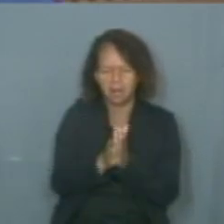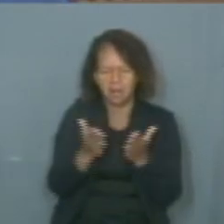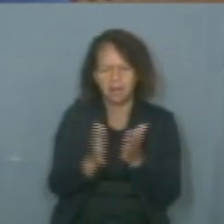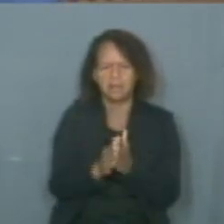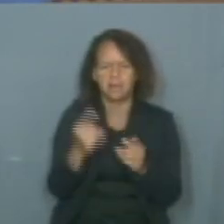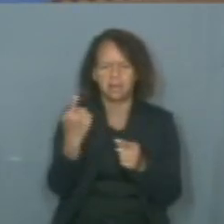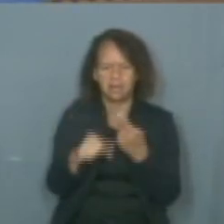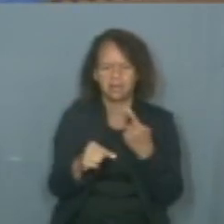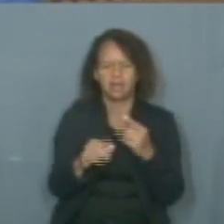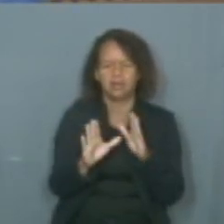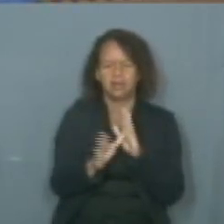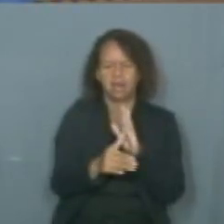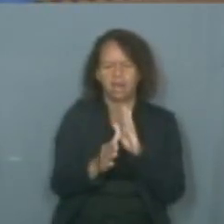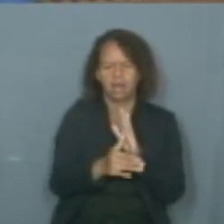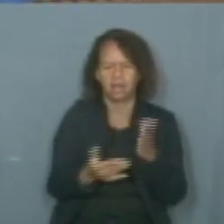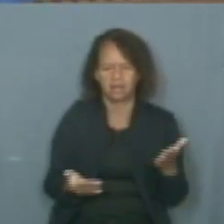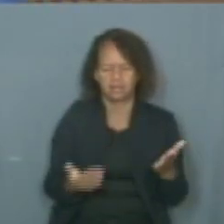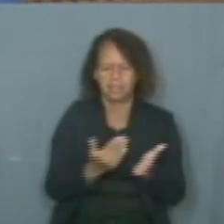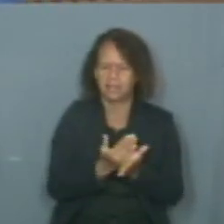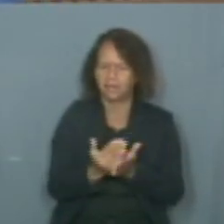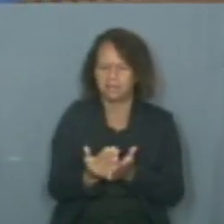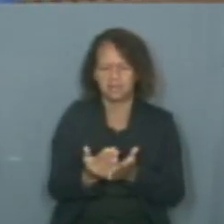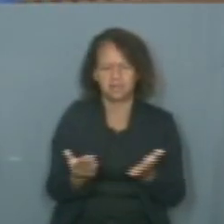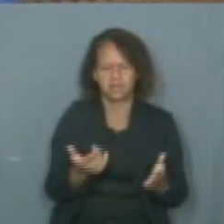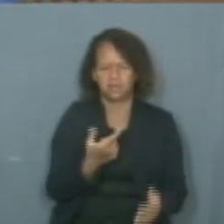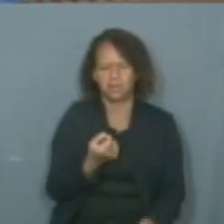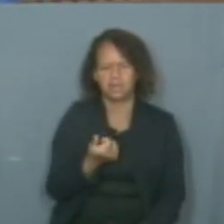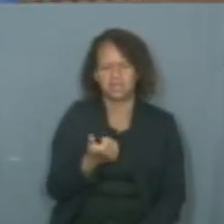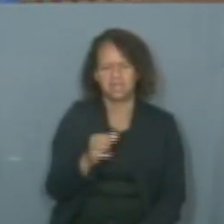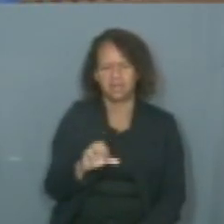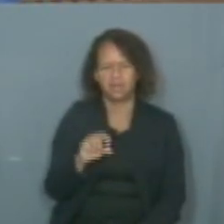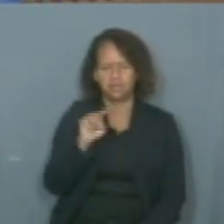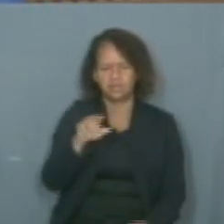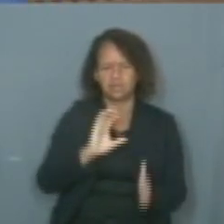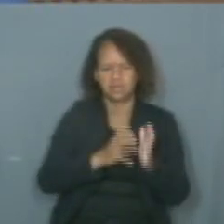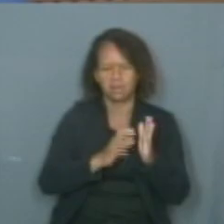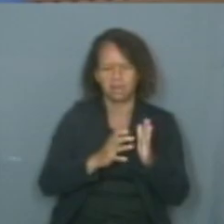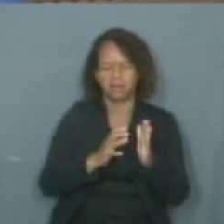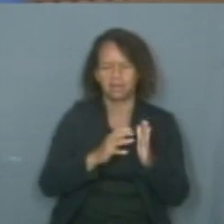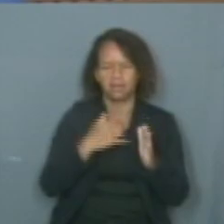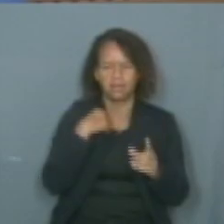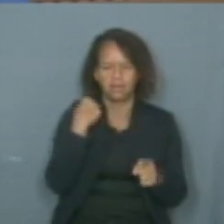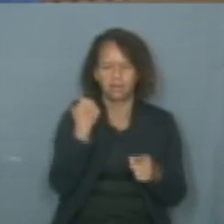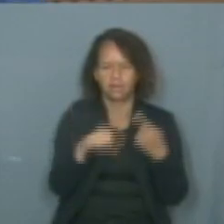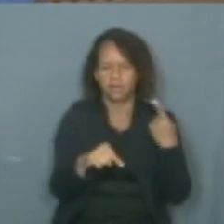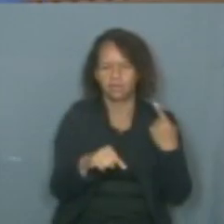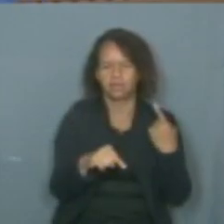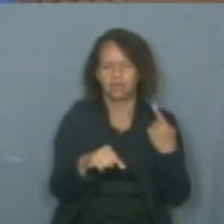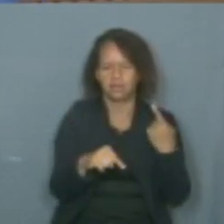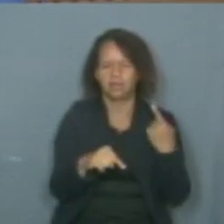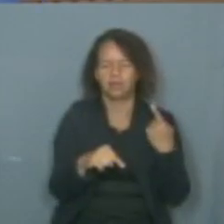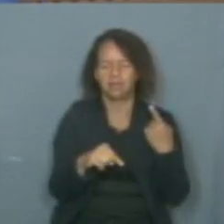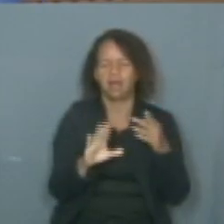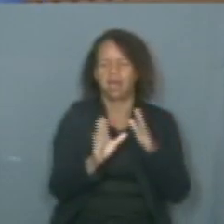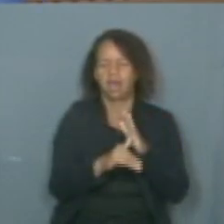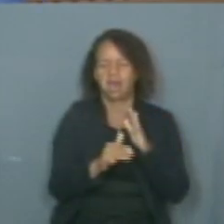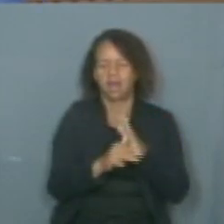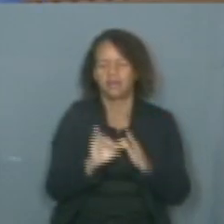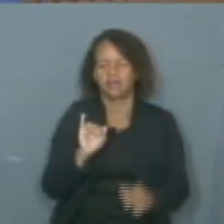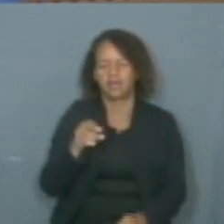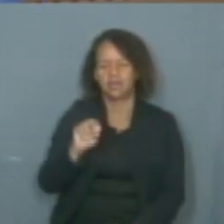para combater fraudes. Desde o início, vereadora, 2019, o seu partido foi contra o combate à fraude do